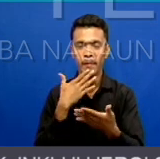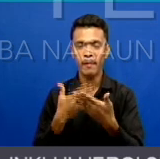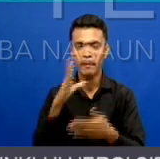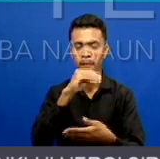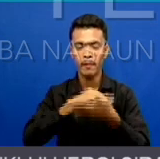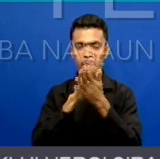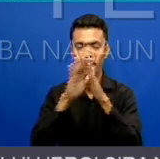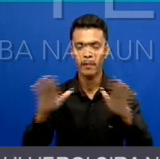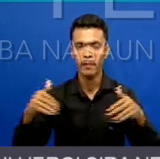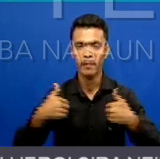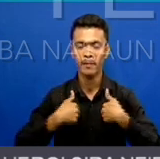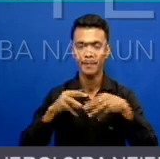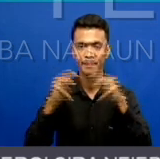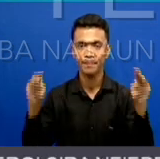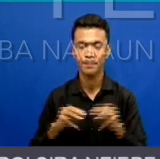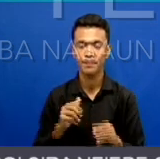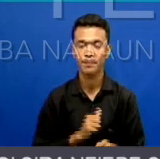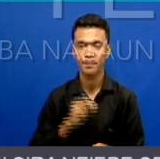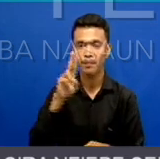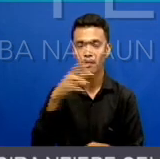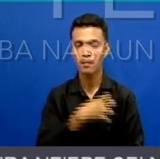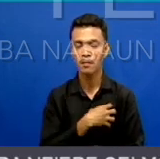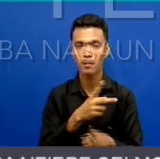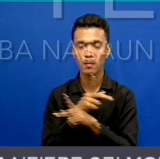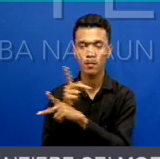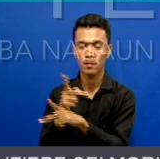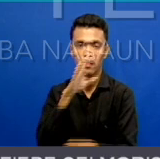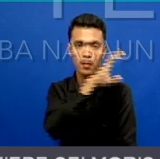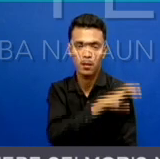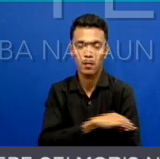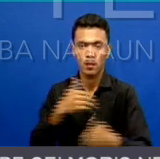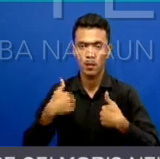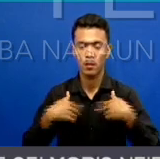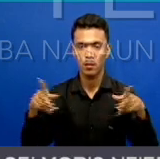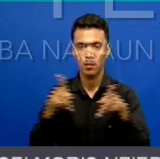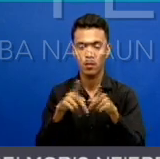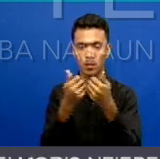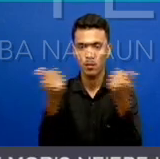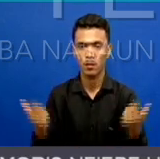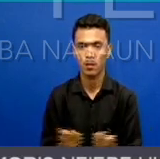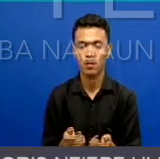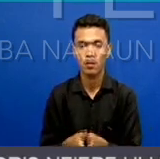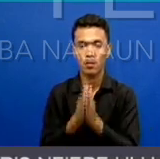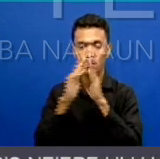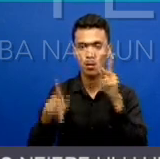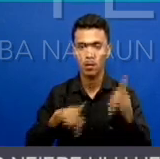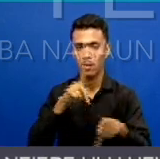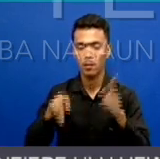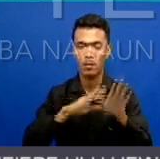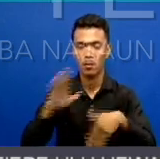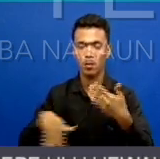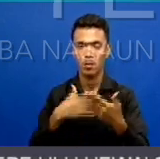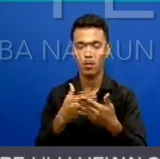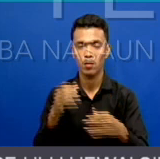he Municipiu Eleu. Penitele se assegura segurança e reposto administrativo Sirra no Russo Entidades Roto ne Cooperação, no ne